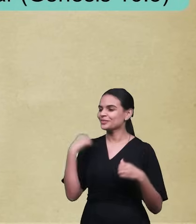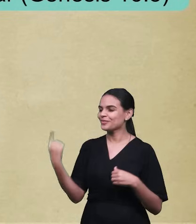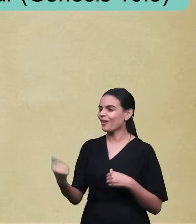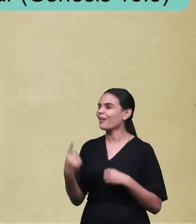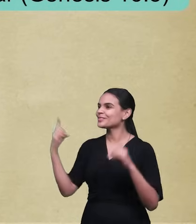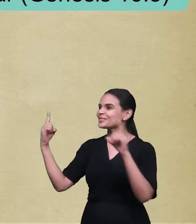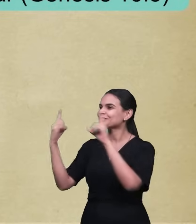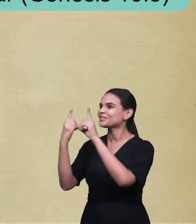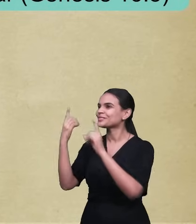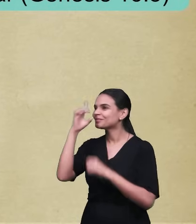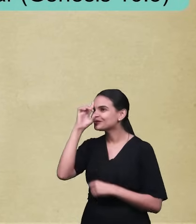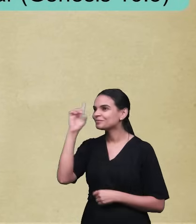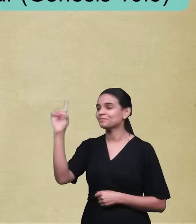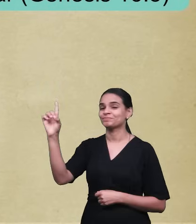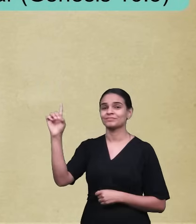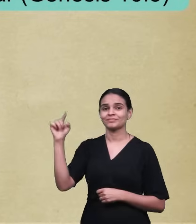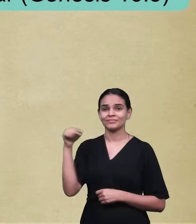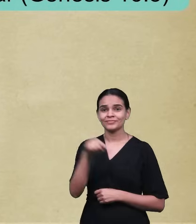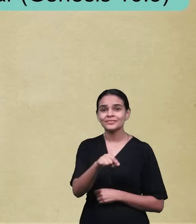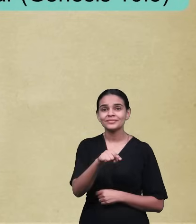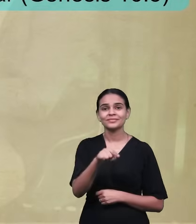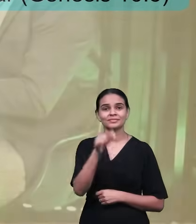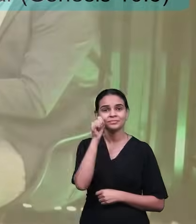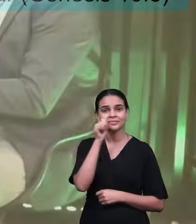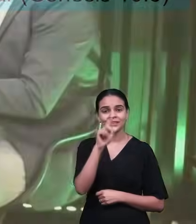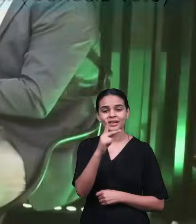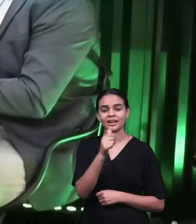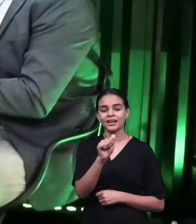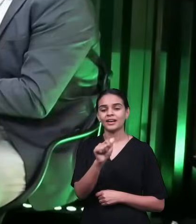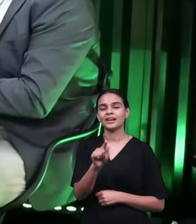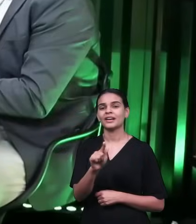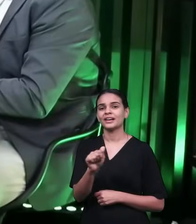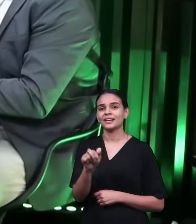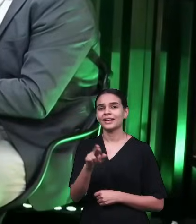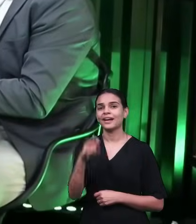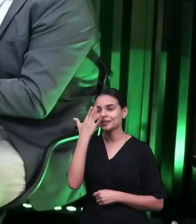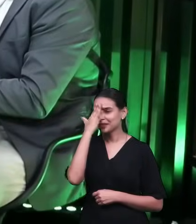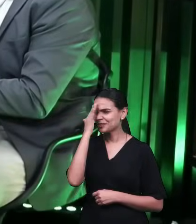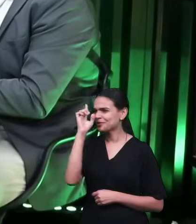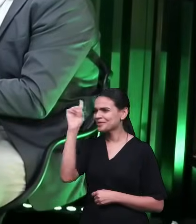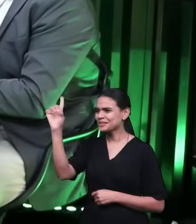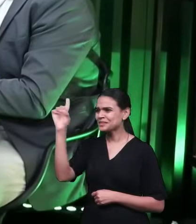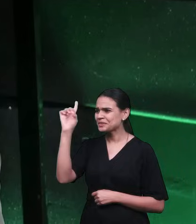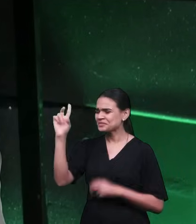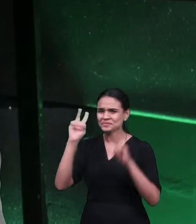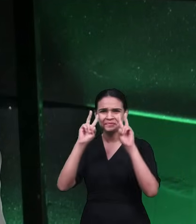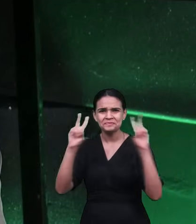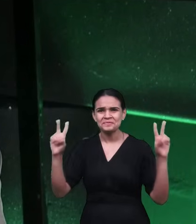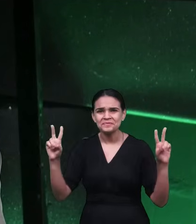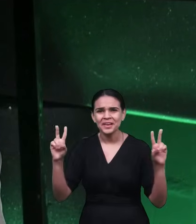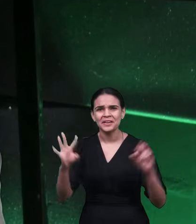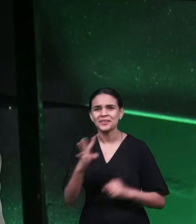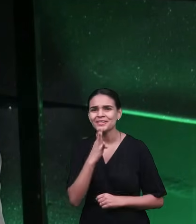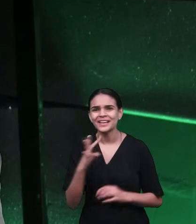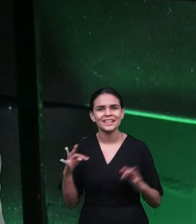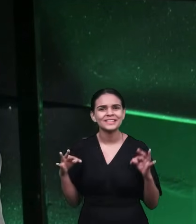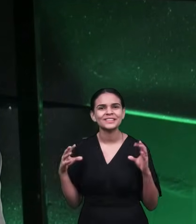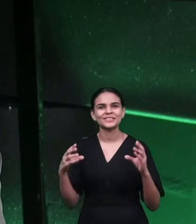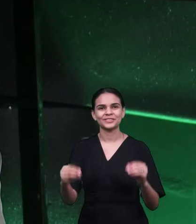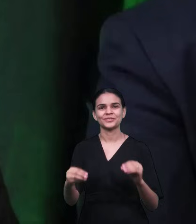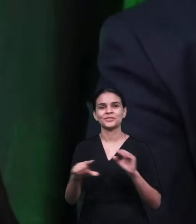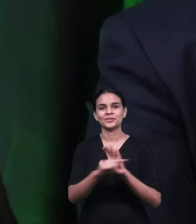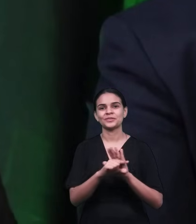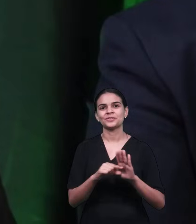que vê. O Senhor vê todas as coisas. E agora aqui no versículo 15 é o nascimento de